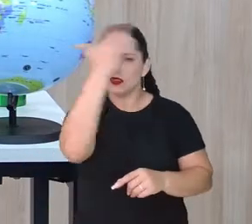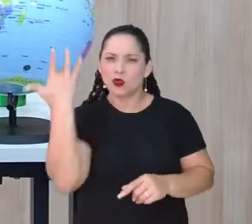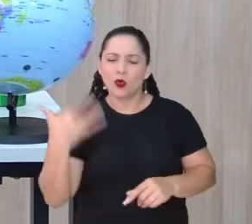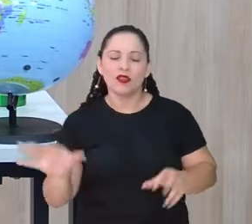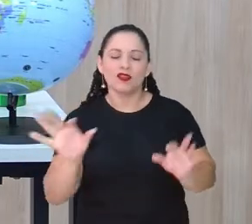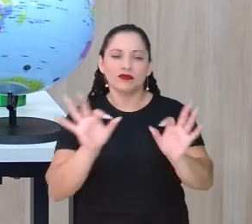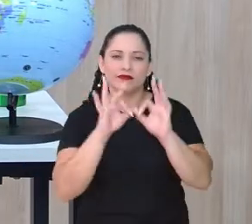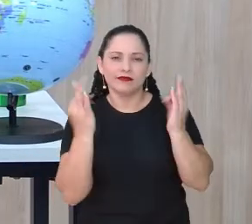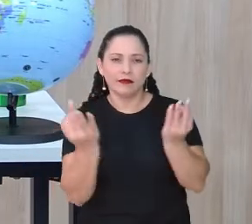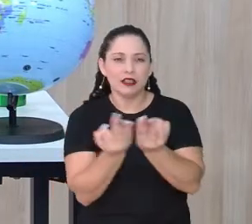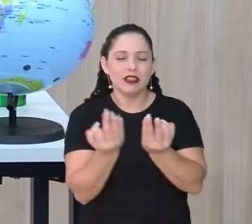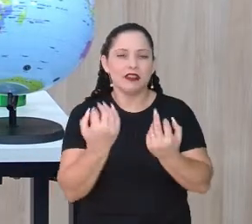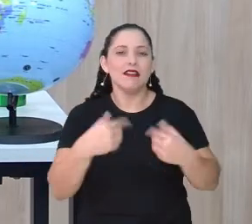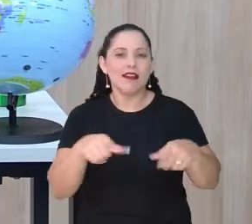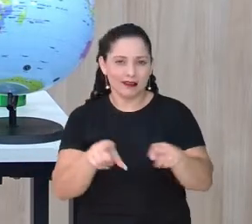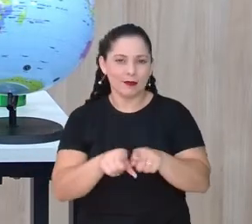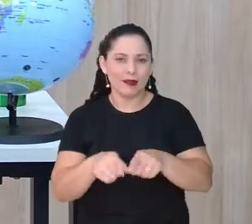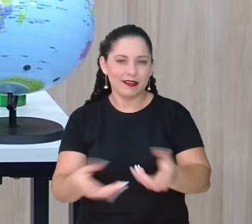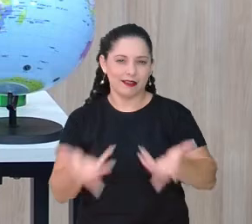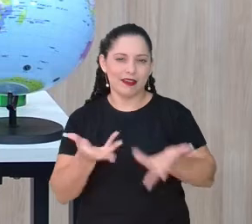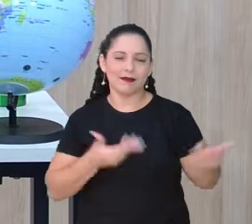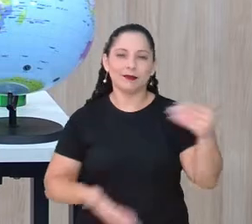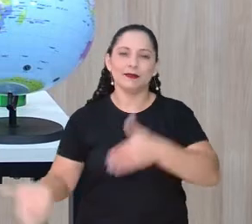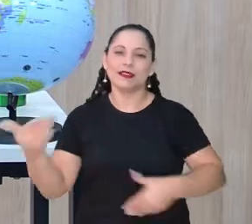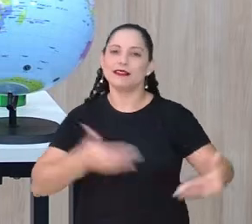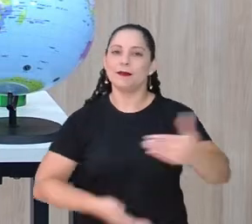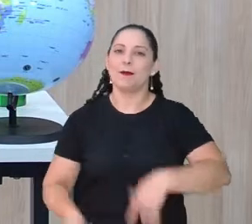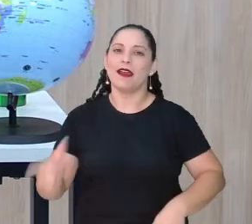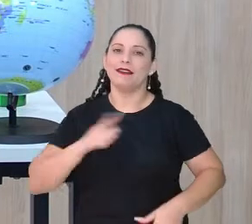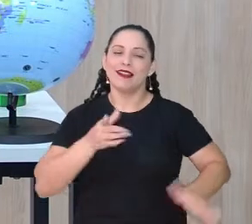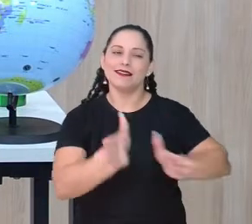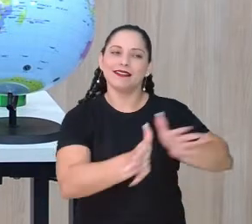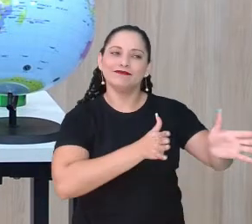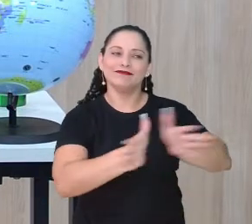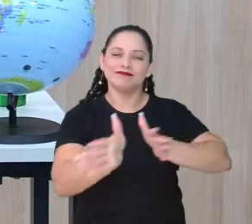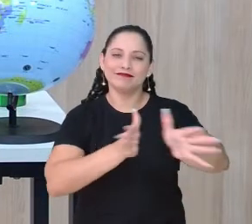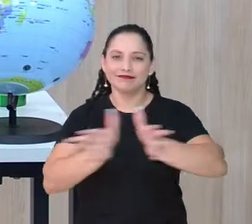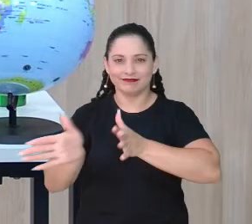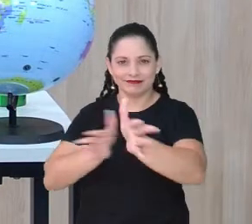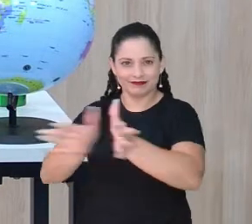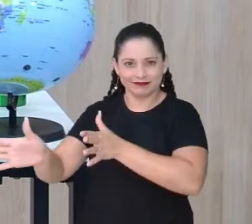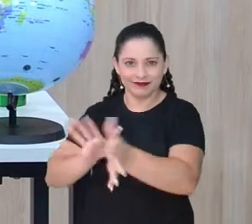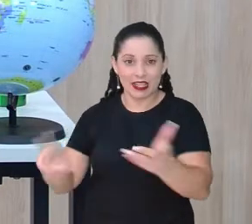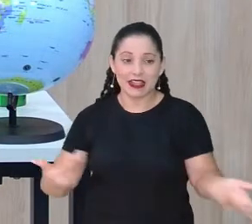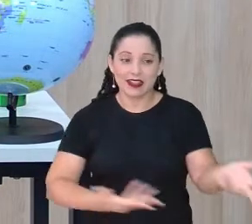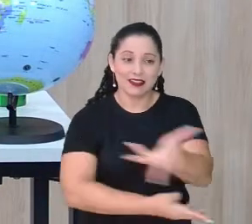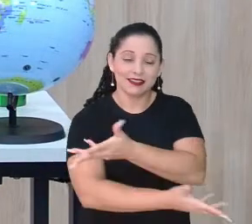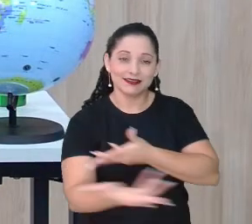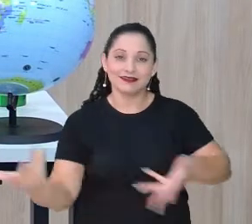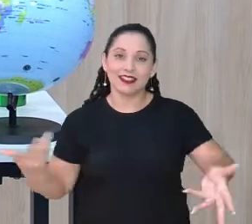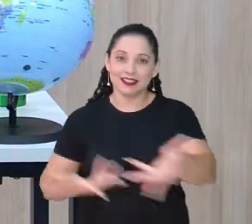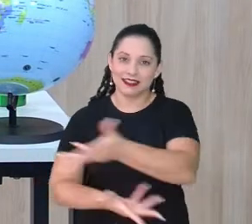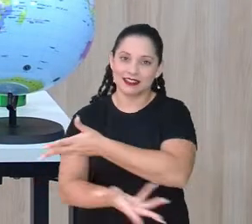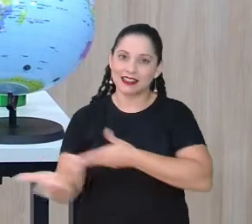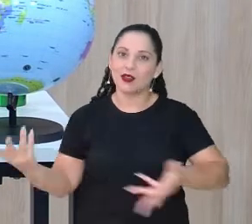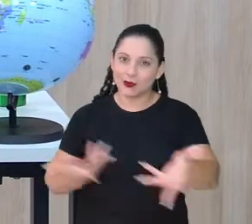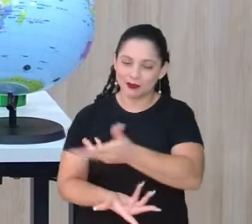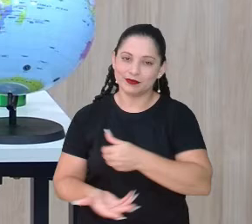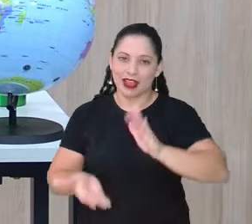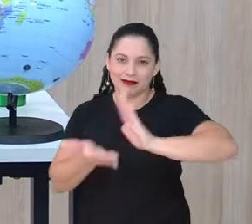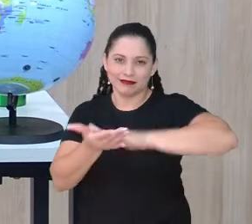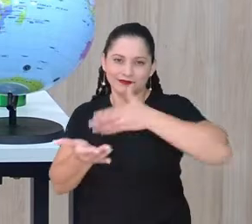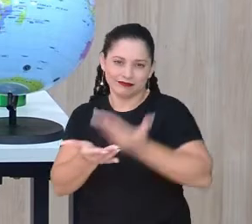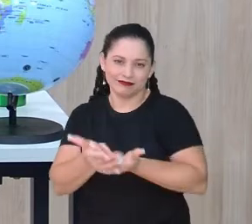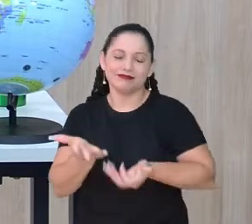quer participar da nossa aula e aí tem toda essa interação, através aí